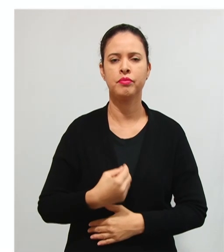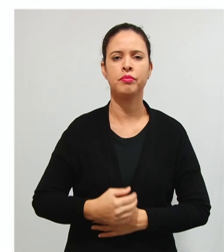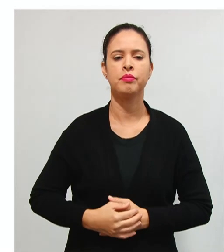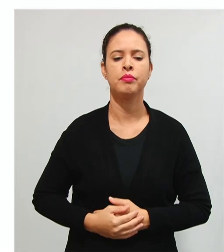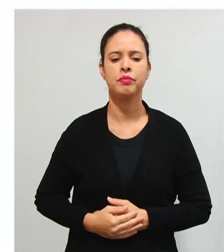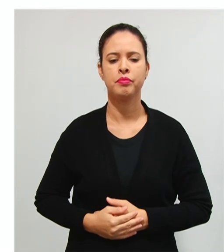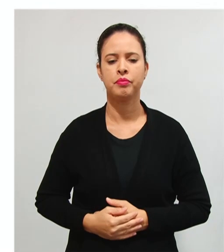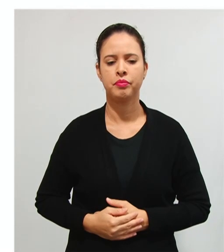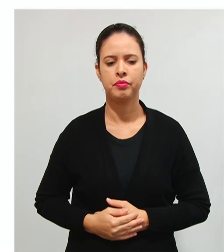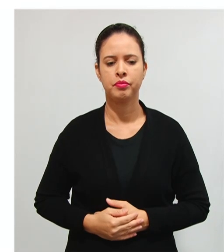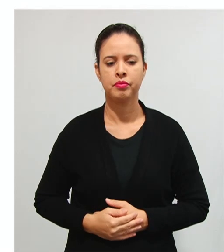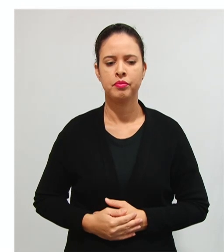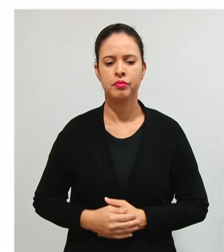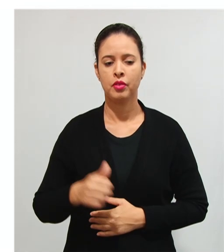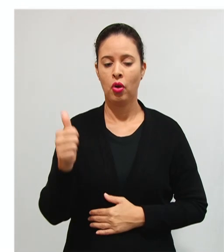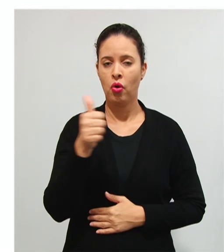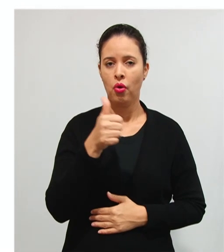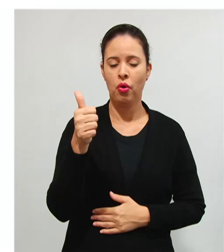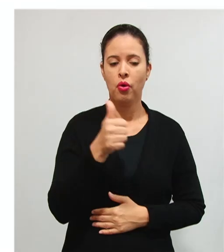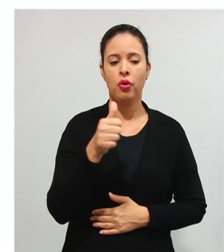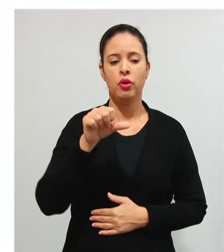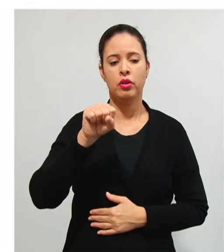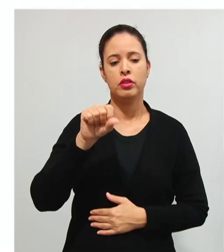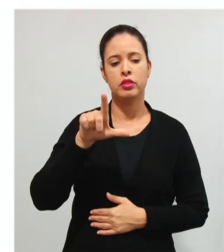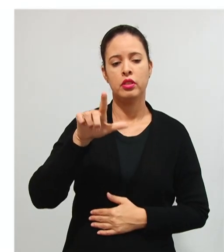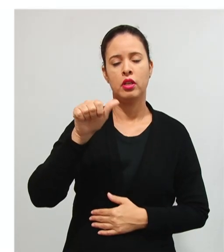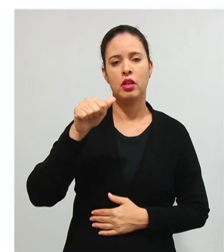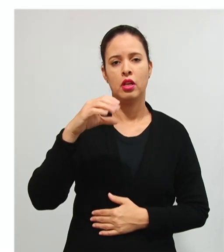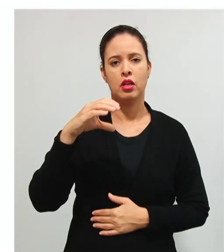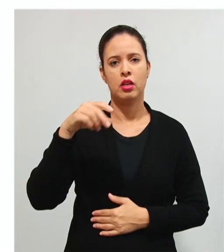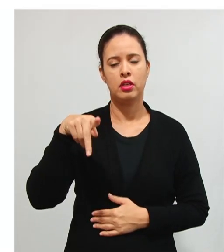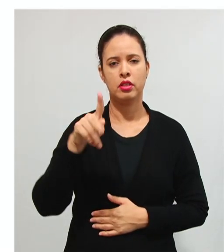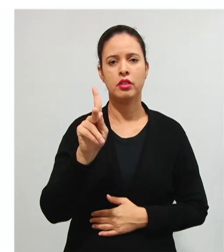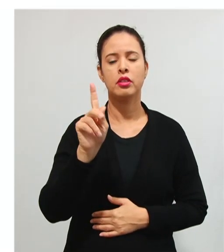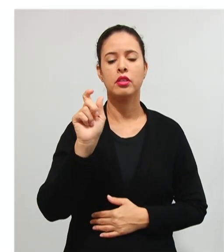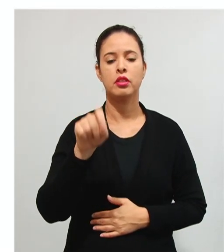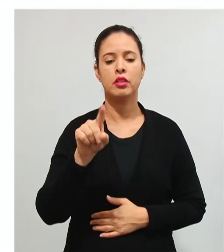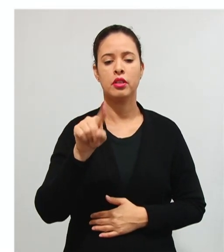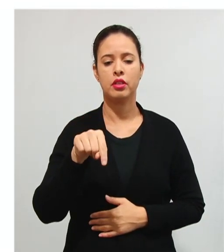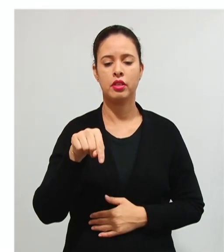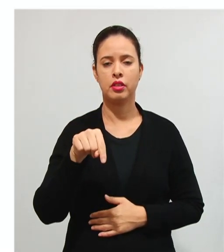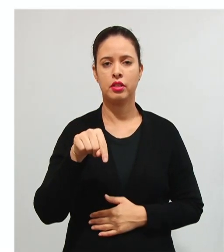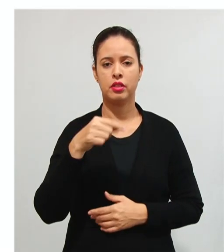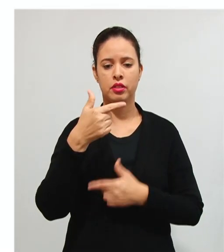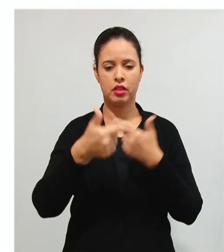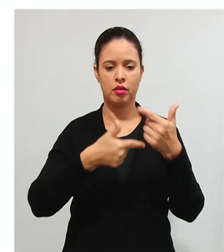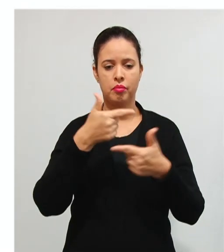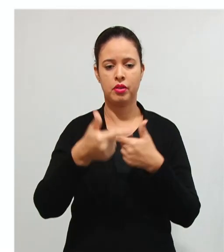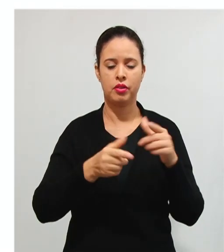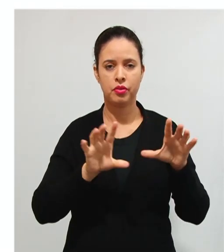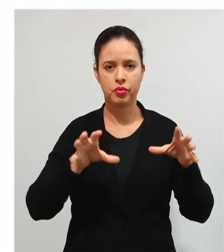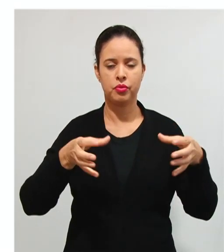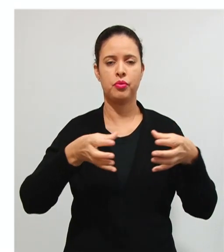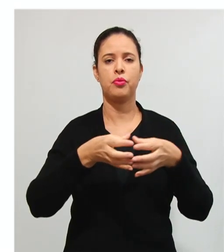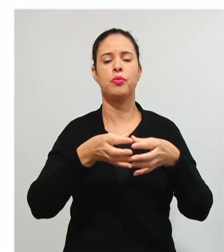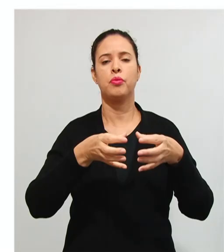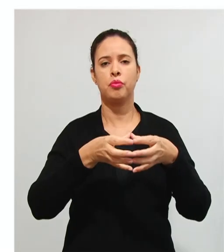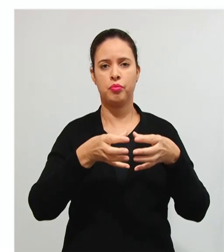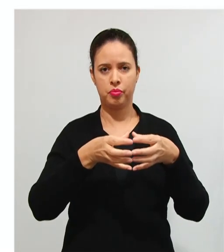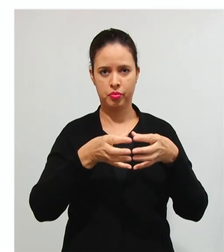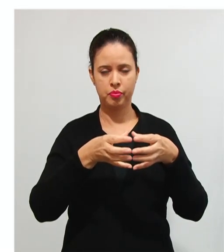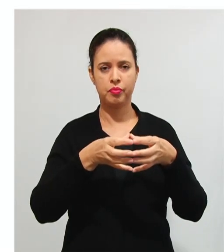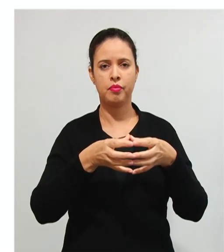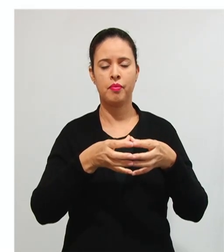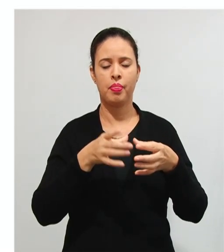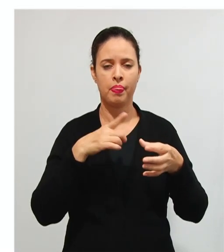O Slackware, que é uma ferramenta também de colaboração, mas o objetivo é trabalho em grupo. Então, cria-se